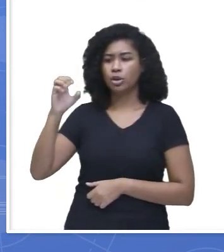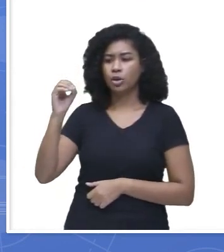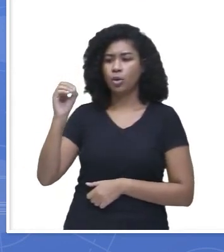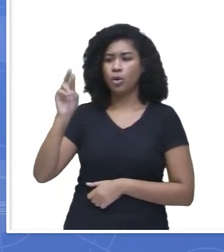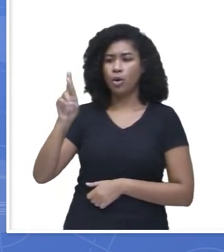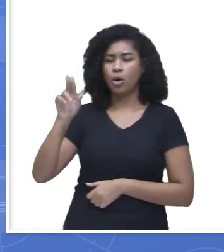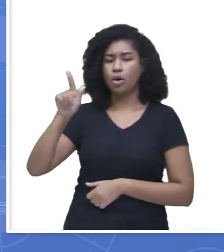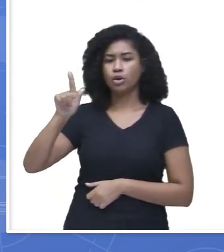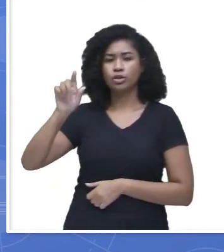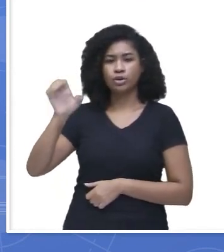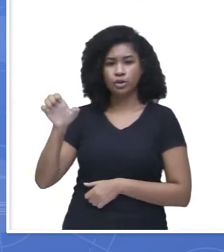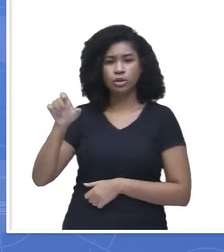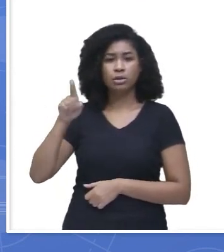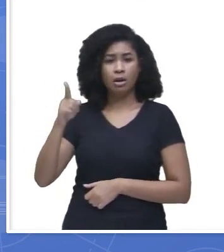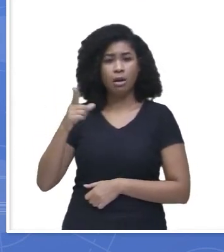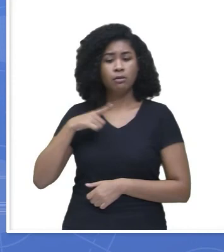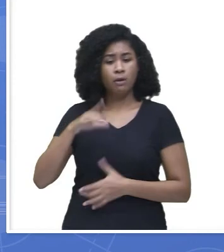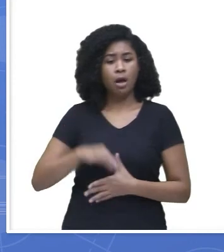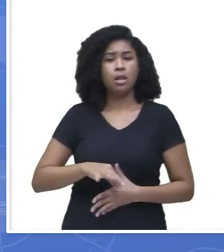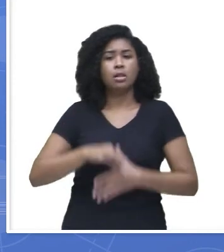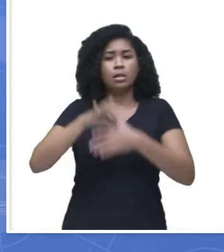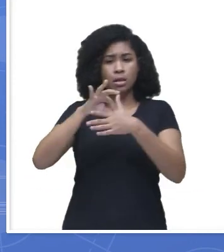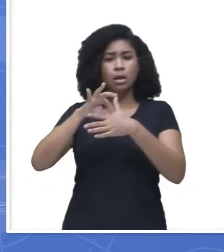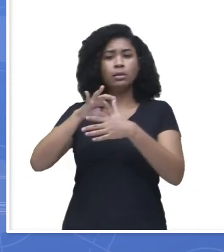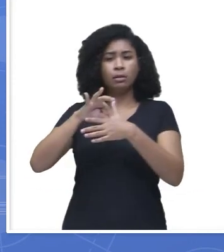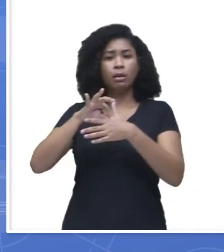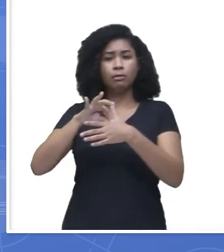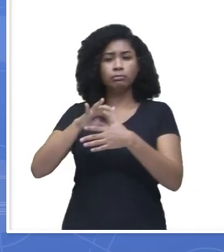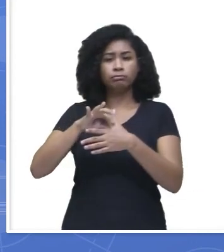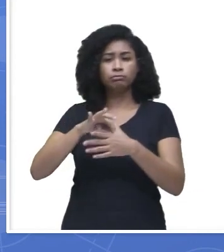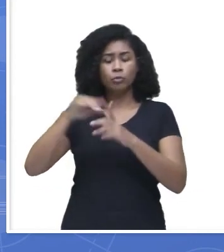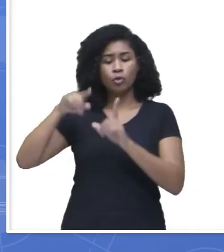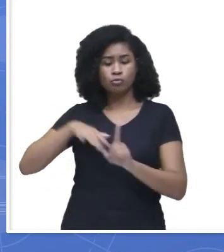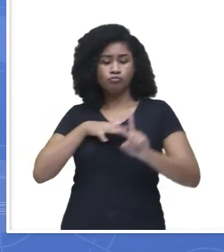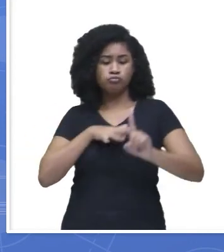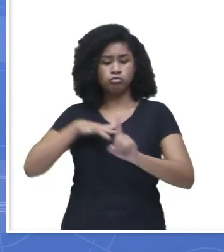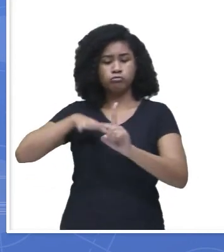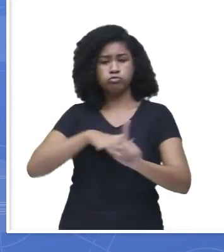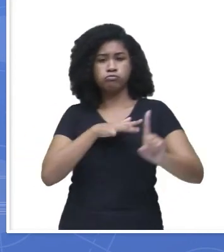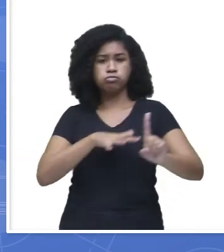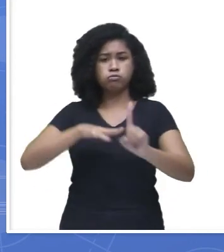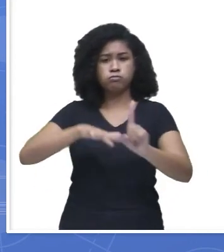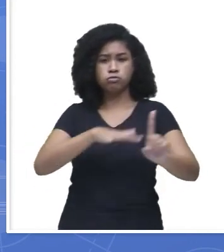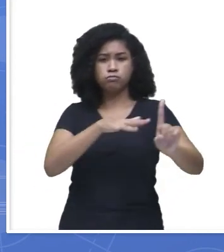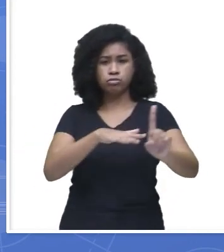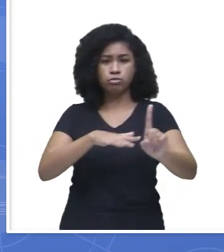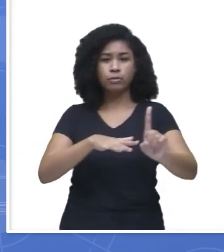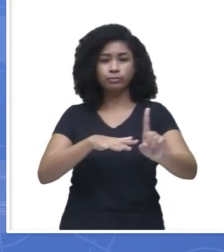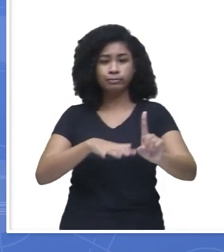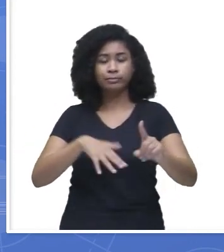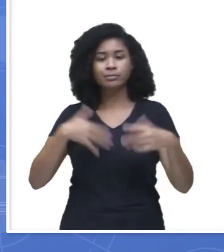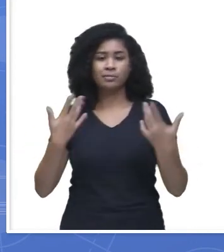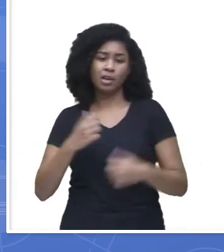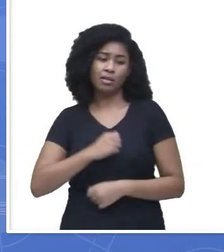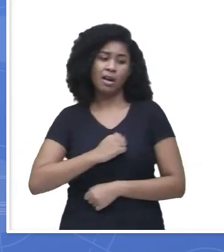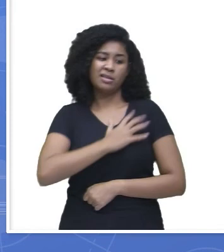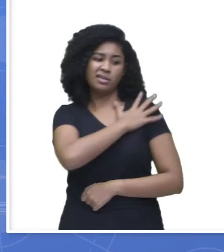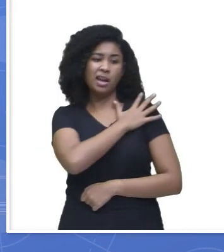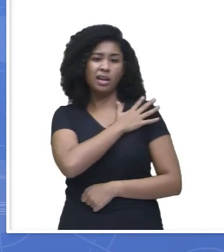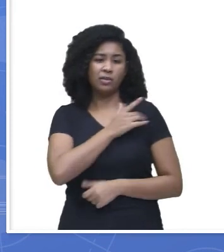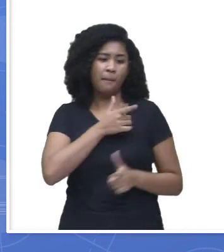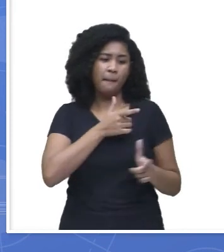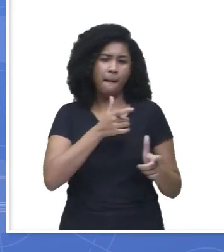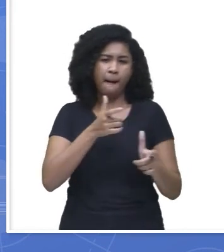vai comandar essa caminhada até o Palácio de Inverno, não é? E aí o exército ali vai fazer